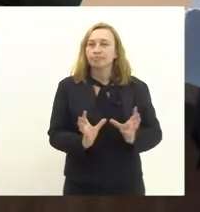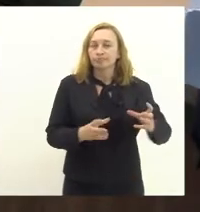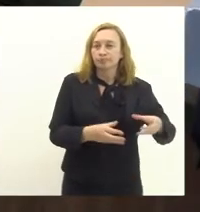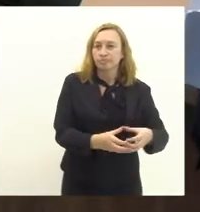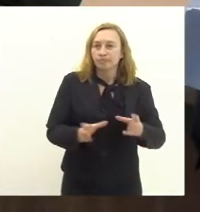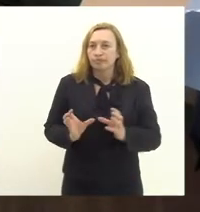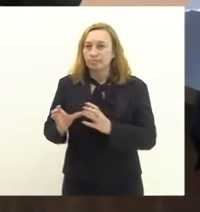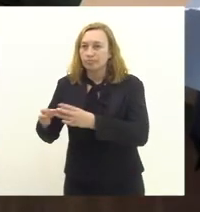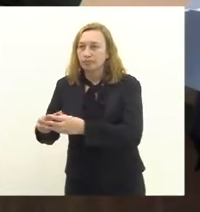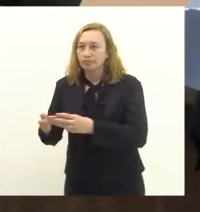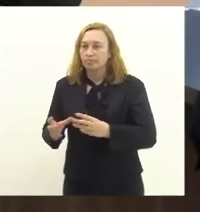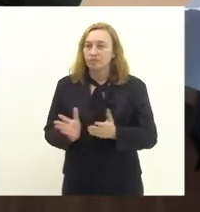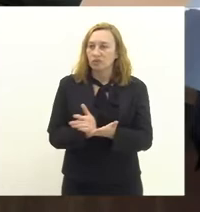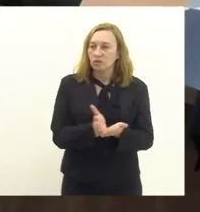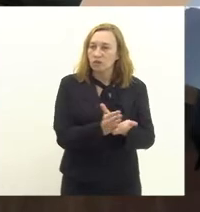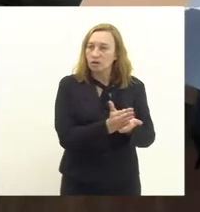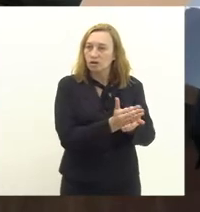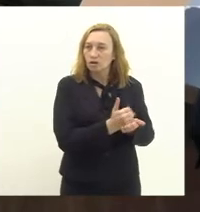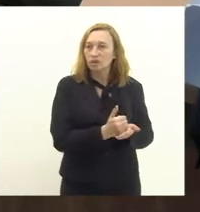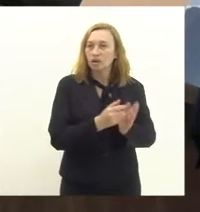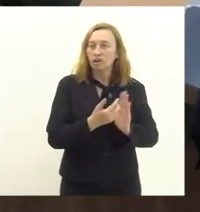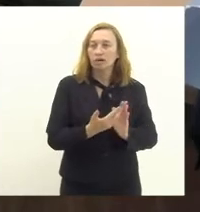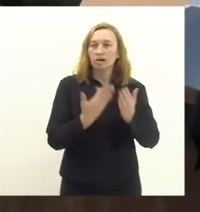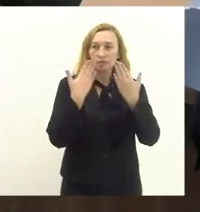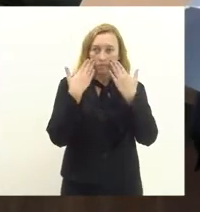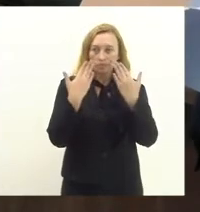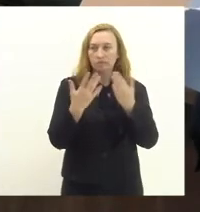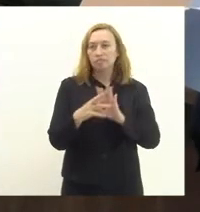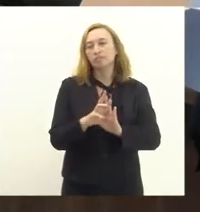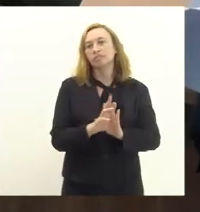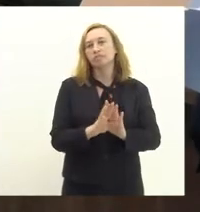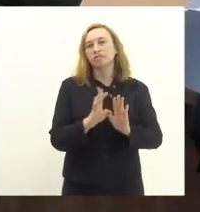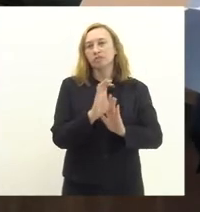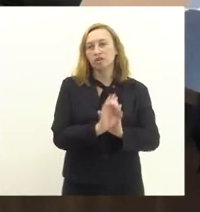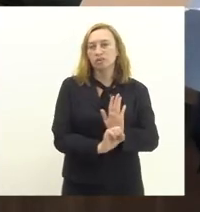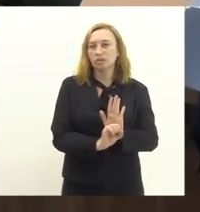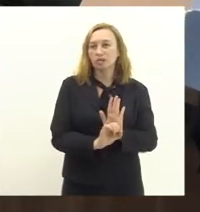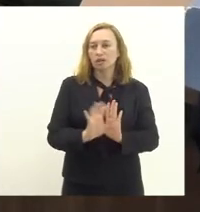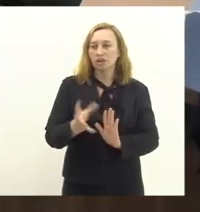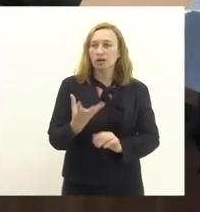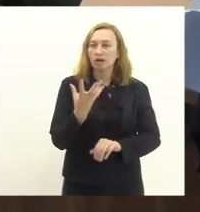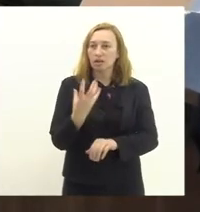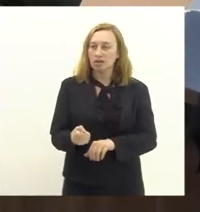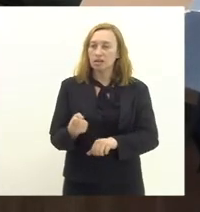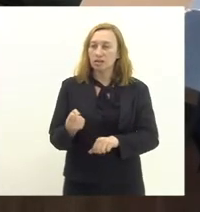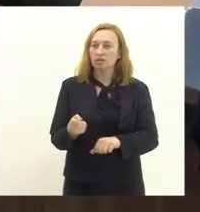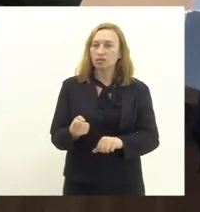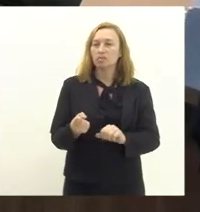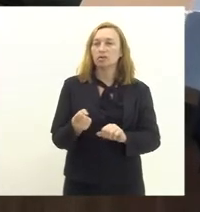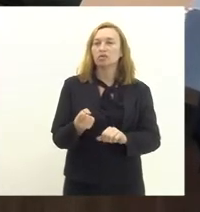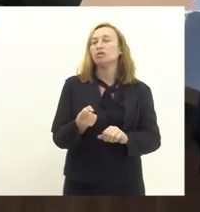coleta, mas apresentei emenda sobre isso. Então, o projeto é favorável, não obstante aí as emendas apresentadas. O